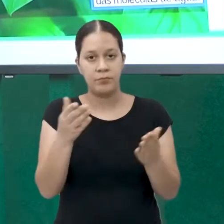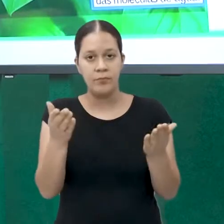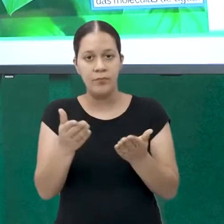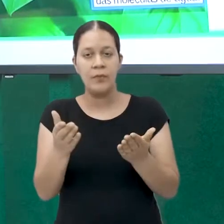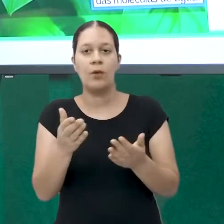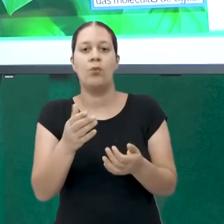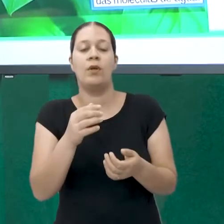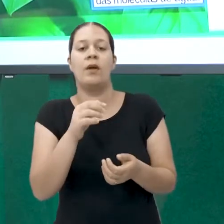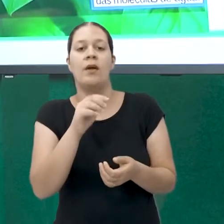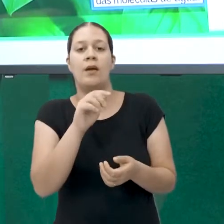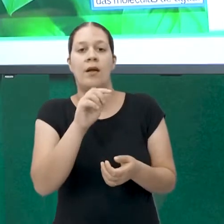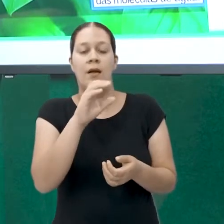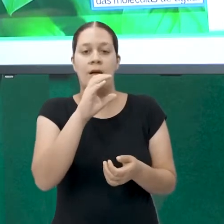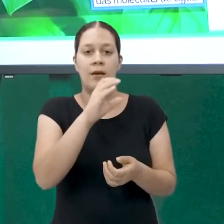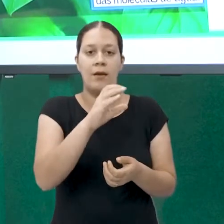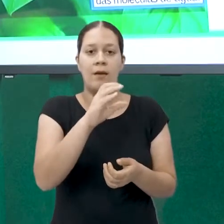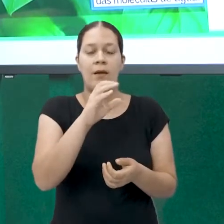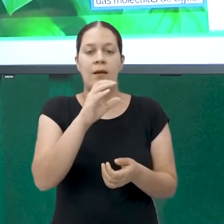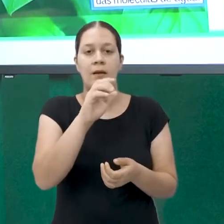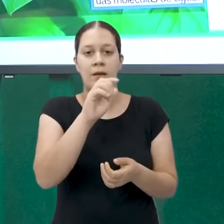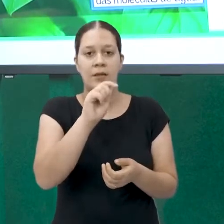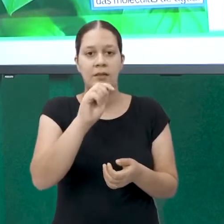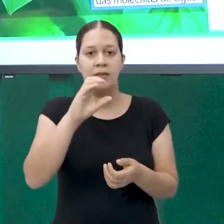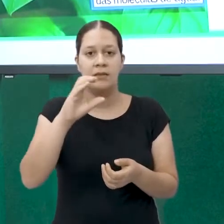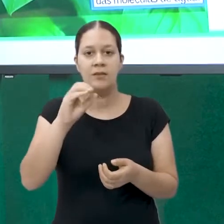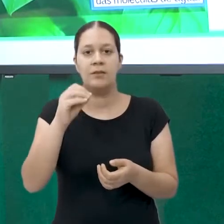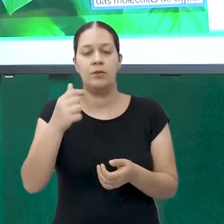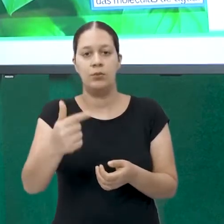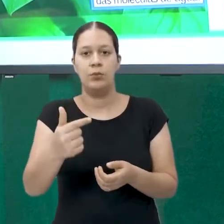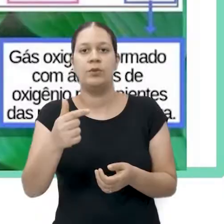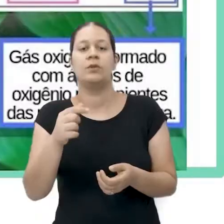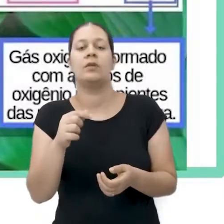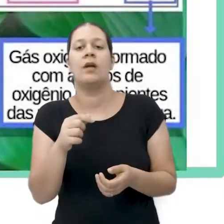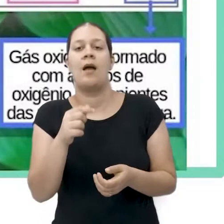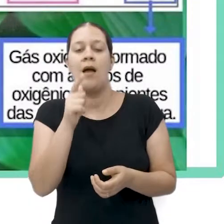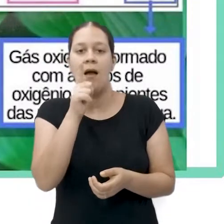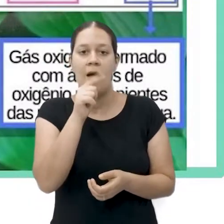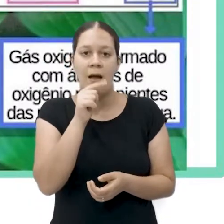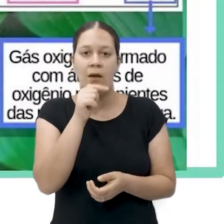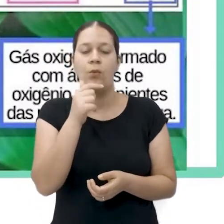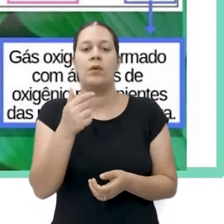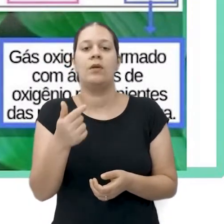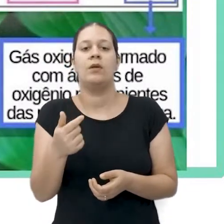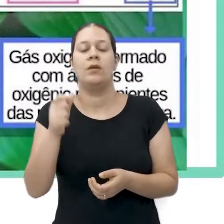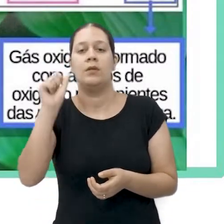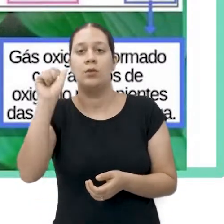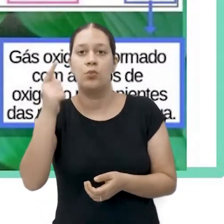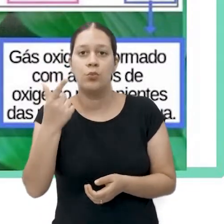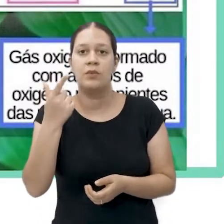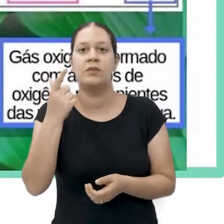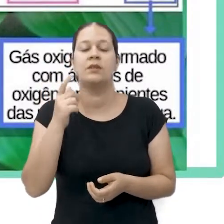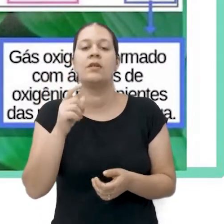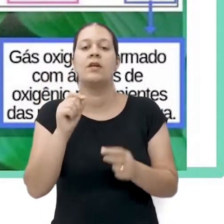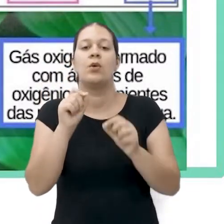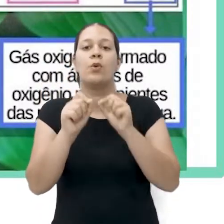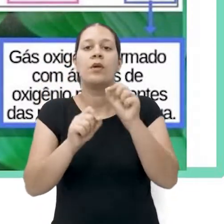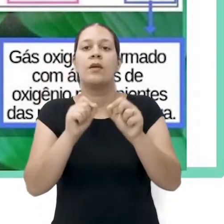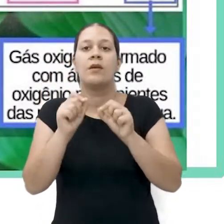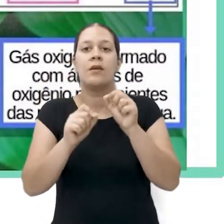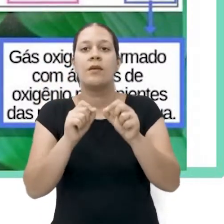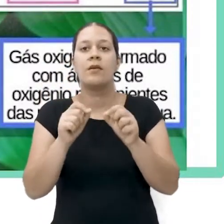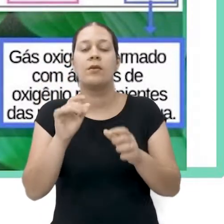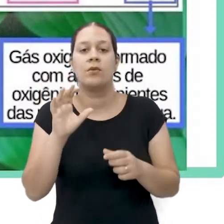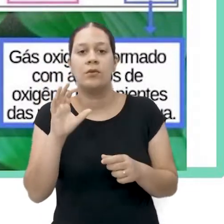Gás carbônico, água e luz. As 3 coisas. Gás carbônico, água e